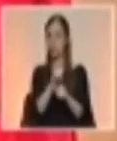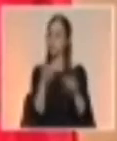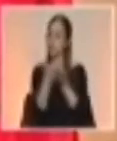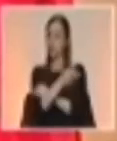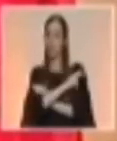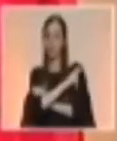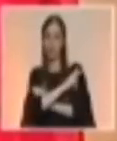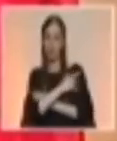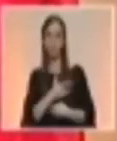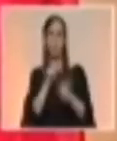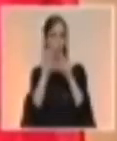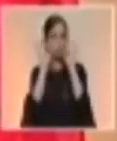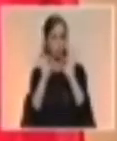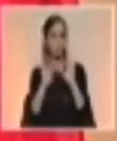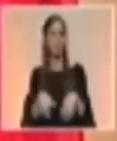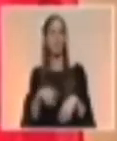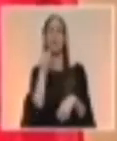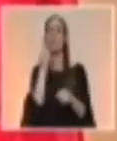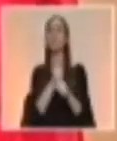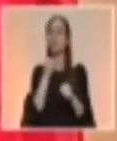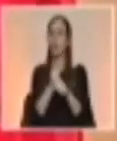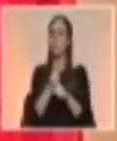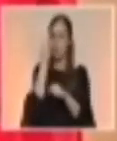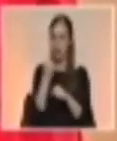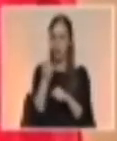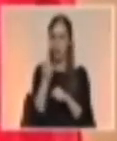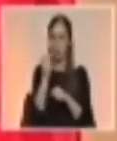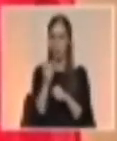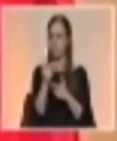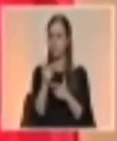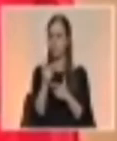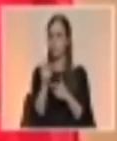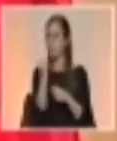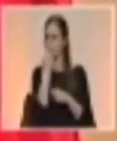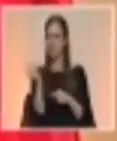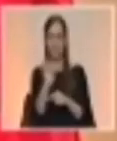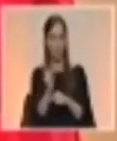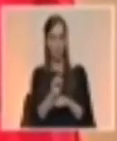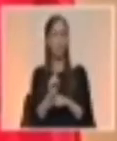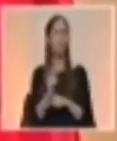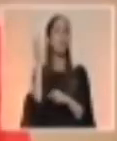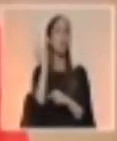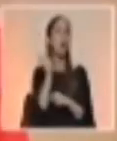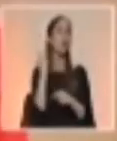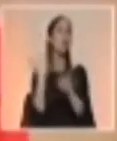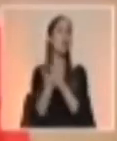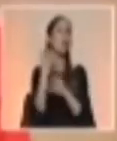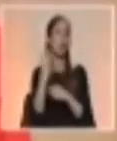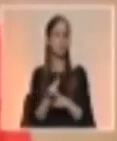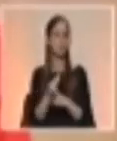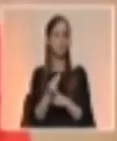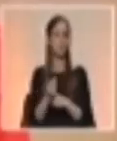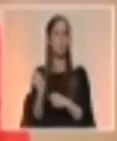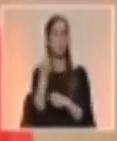ingresso na faculdade. E então como é que vai funcionar? É o primeiro ano que vão fazer isto? Não. Não. Não. Quantos anos já tem a Teen Academy? A primeira edição decorreu